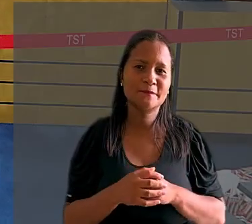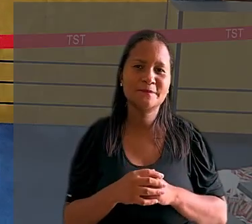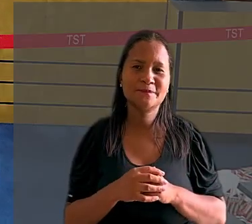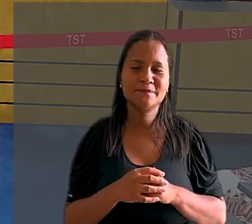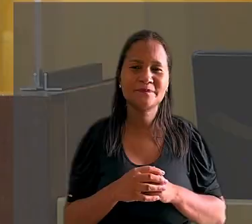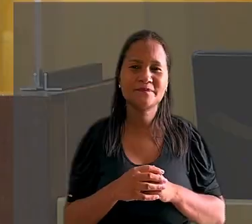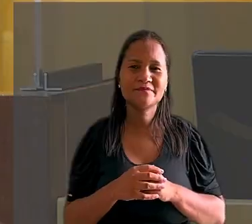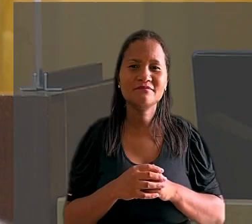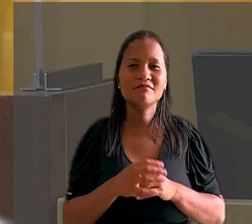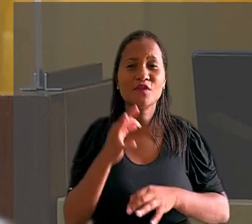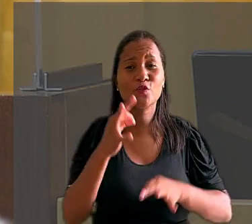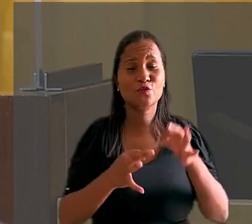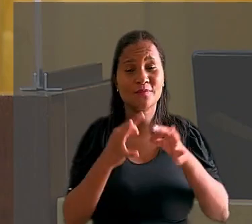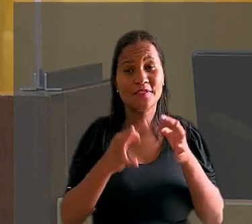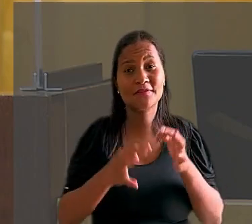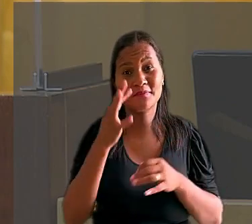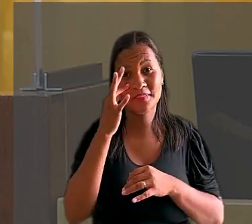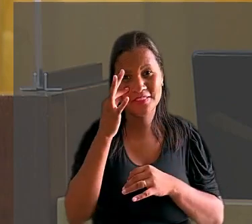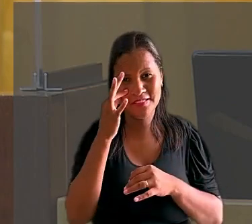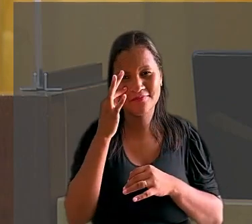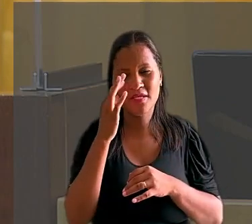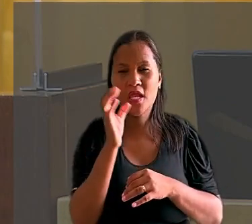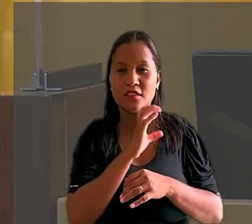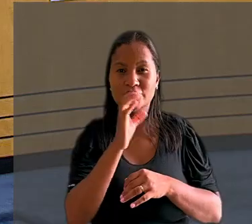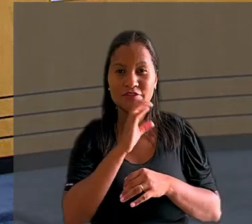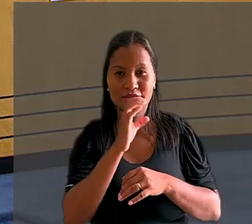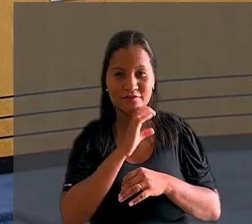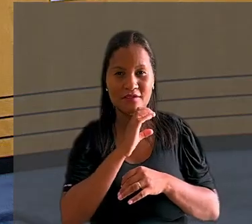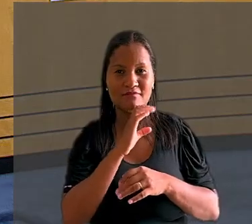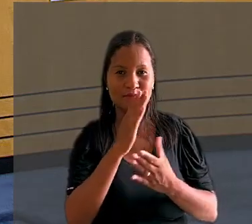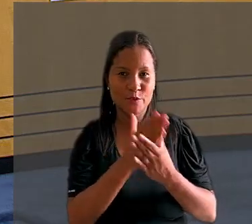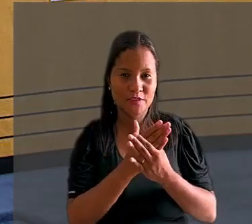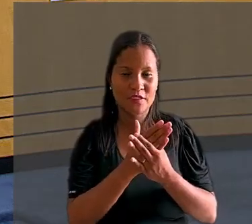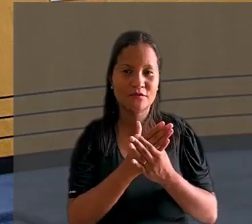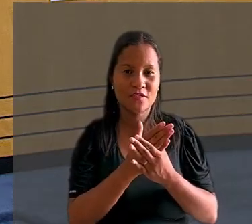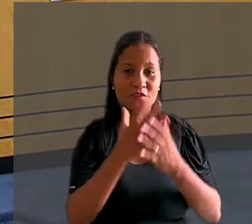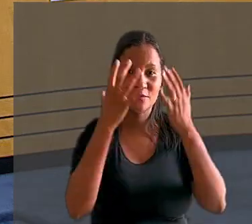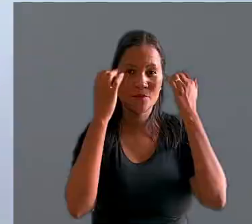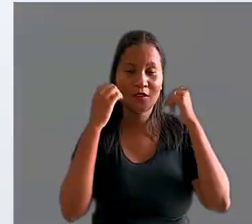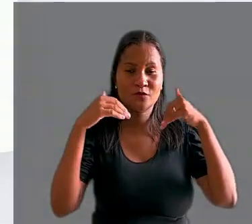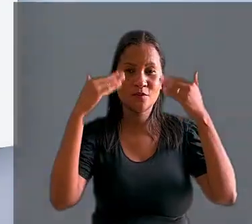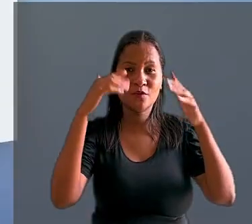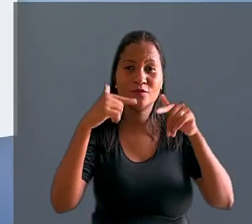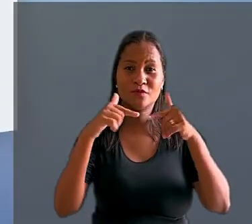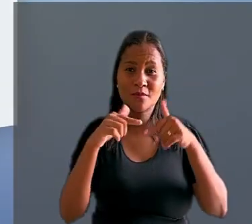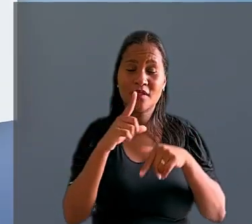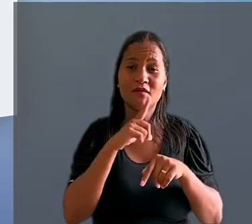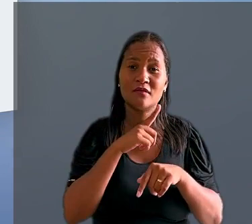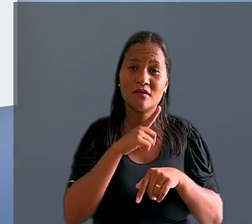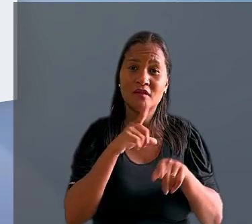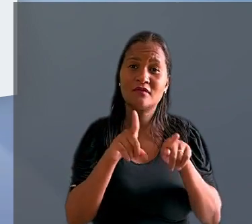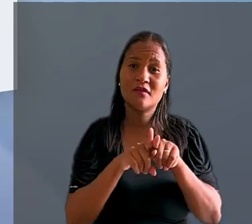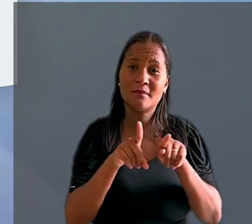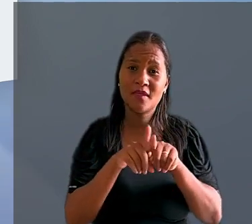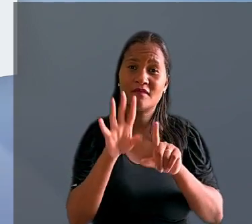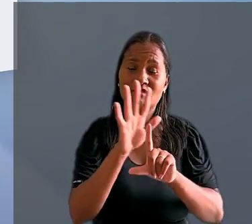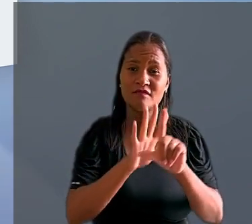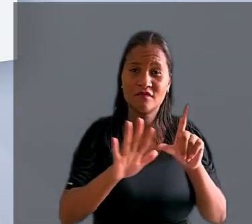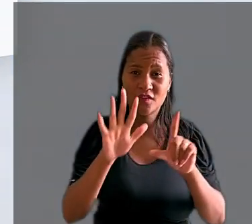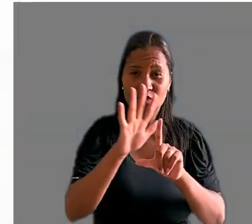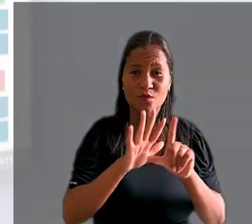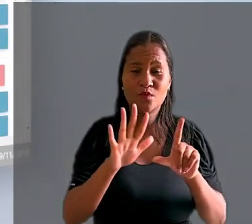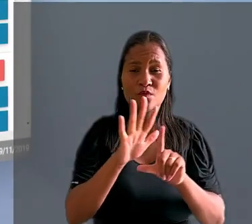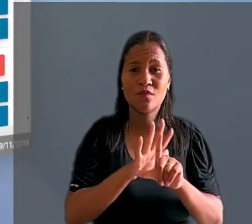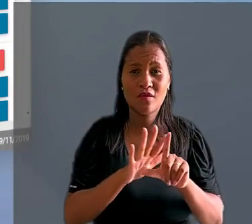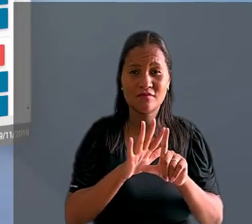julgamentos presenciais, para agilizar o trâmite processual, o Tribunal Superior do Trabalho conta com o Plenário Virtual, uma plataforma